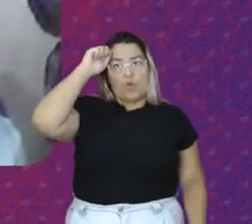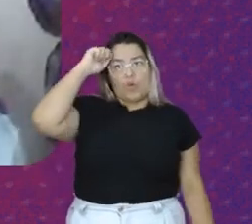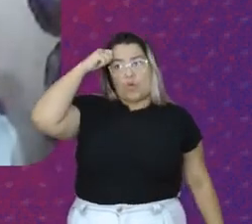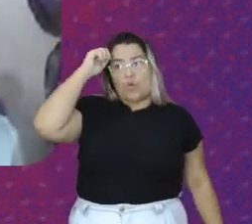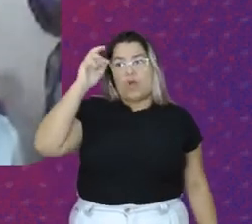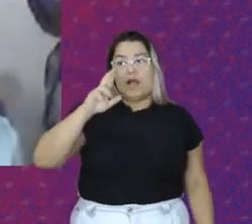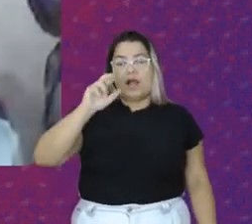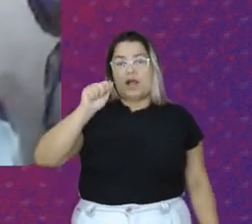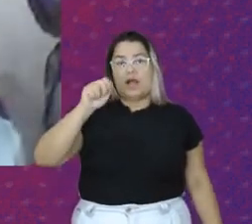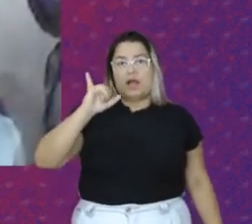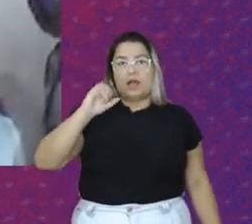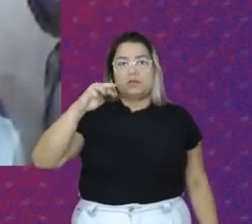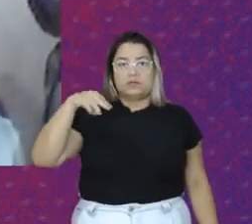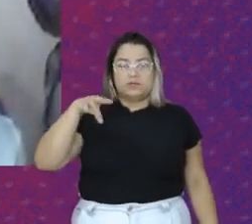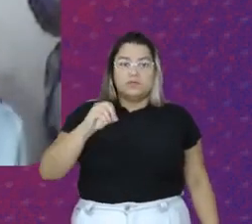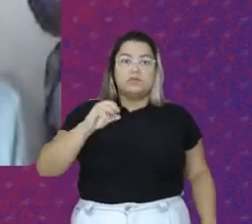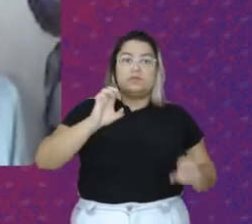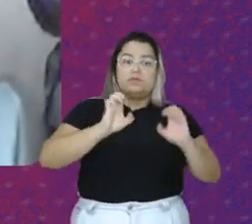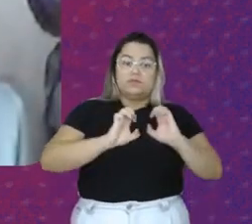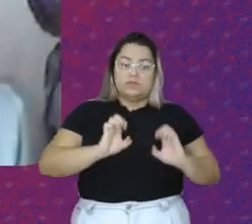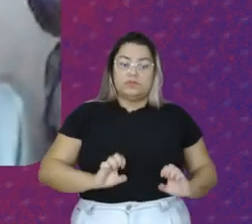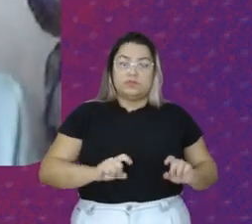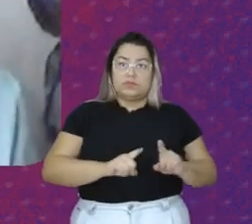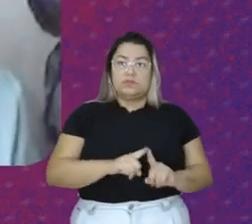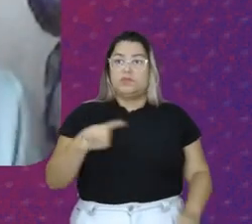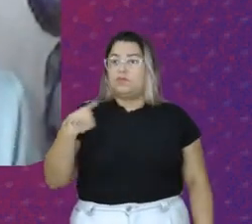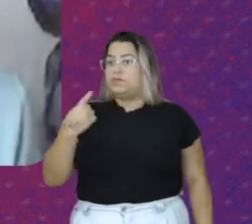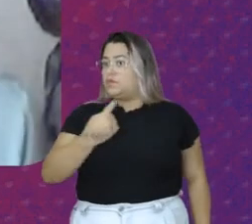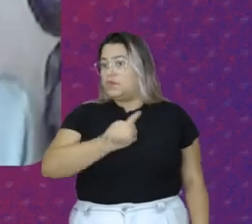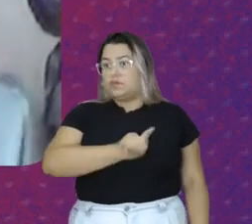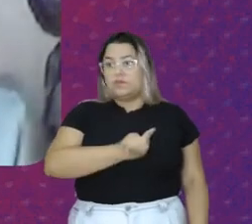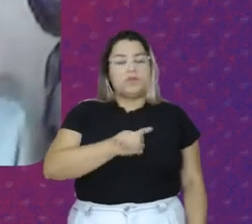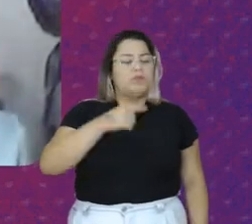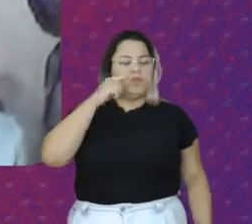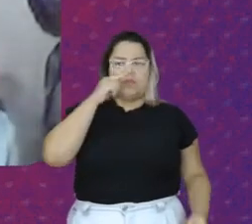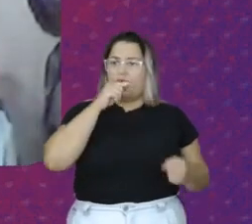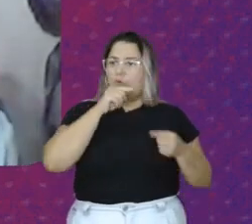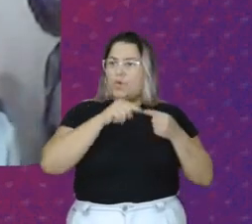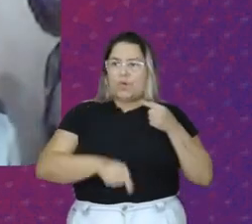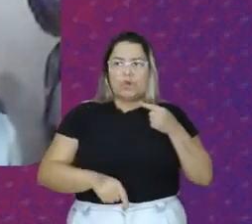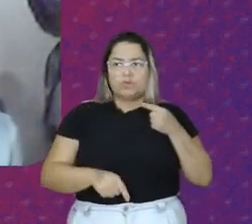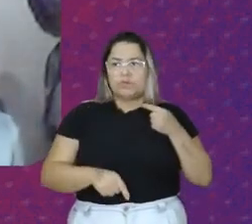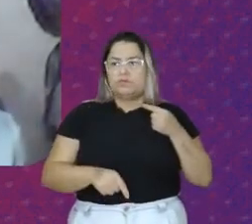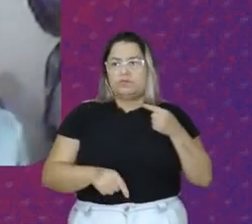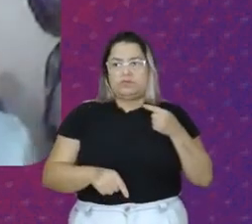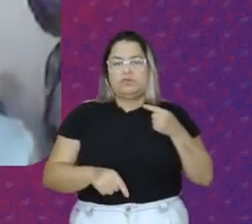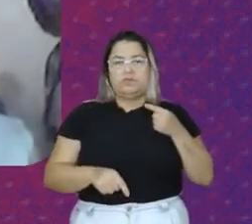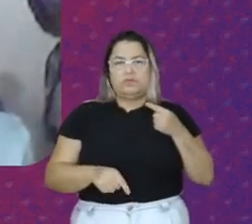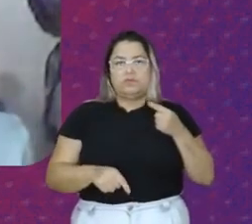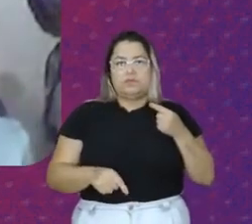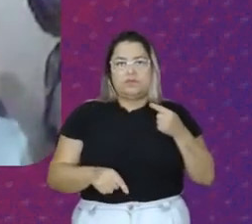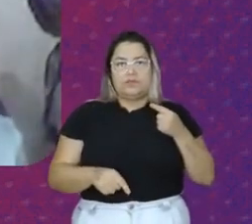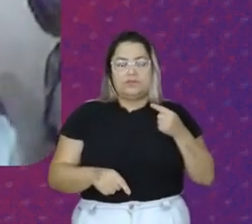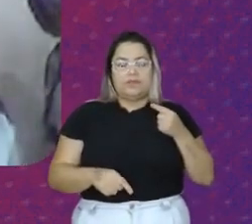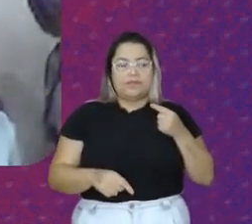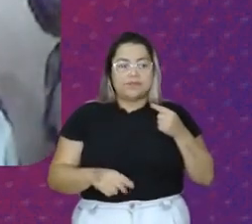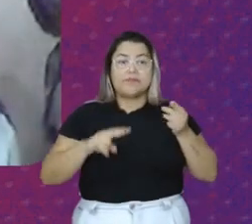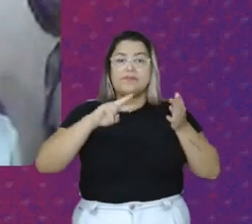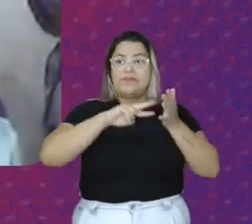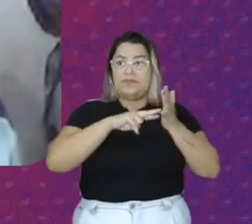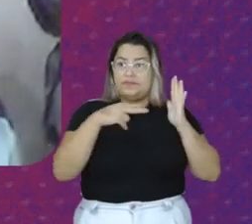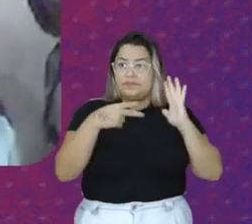institucional acirrado, né, e nós não concordamos com isso. E, nesse